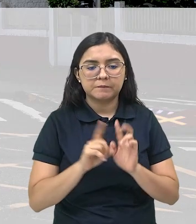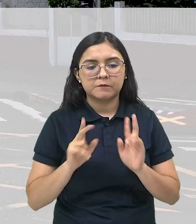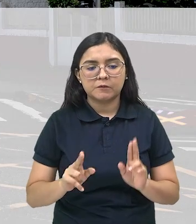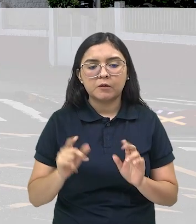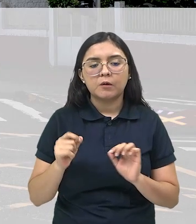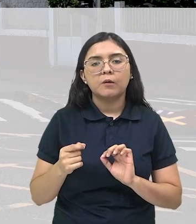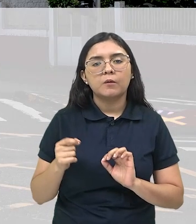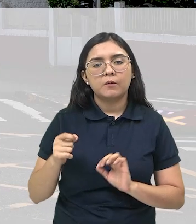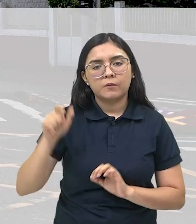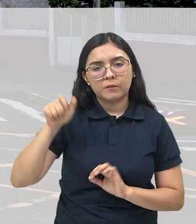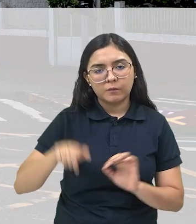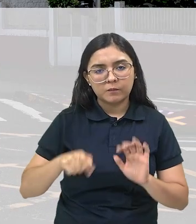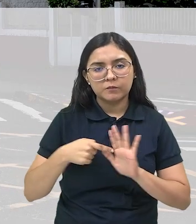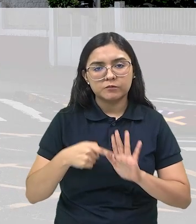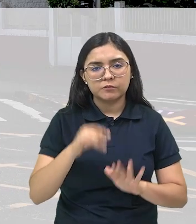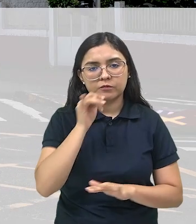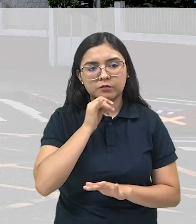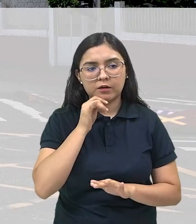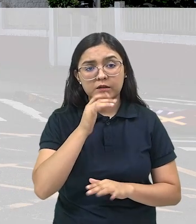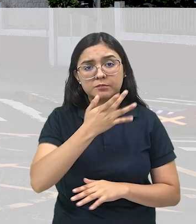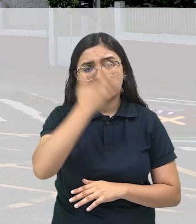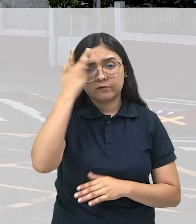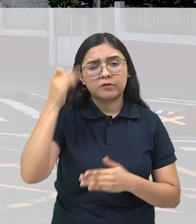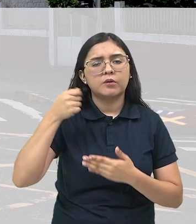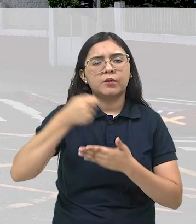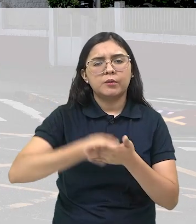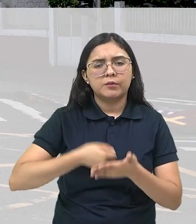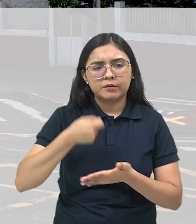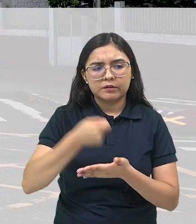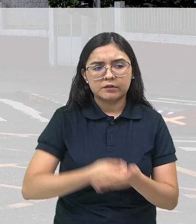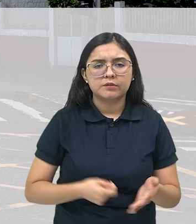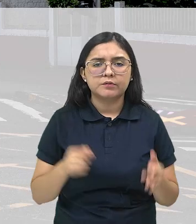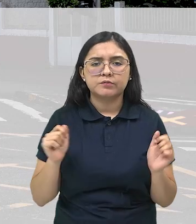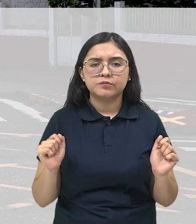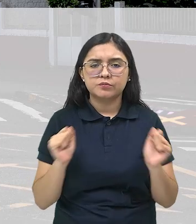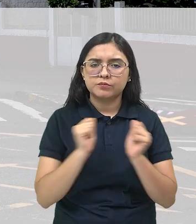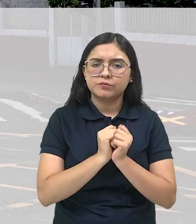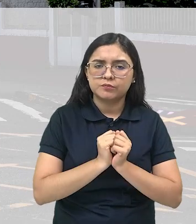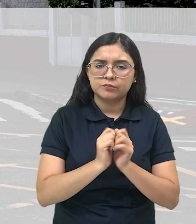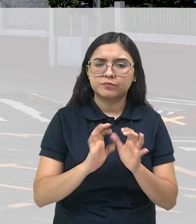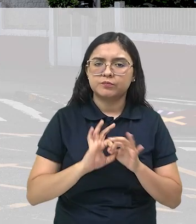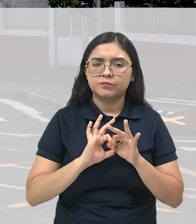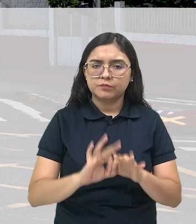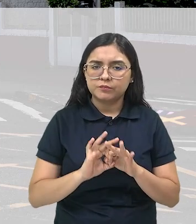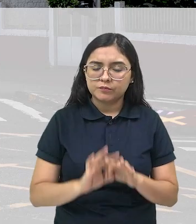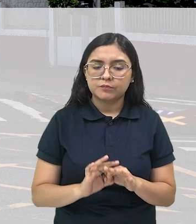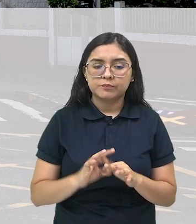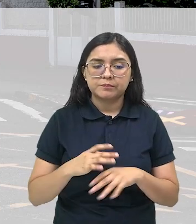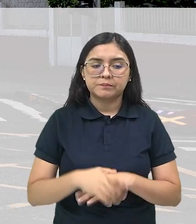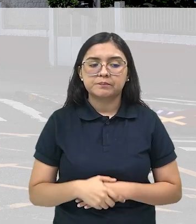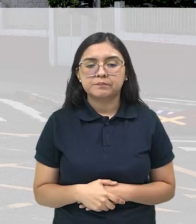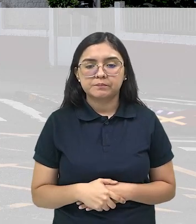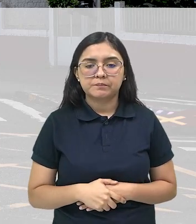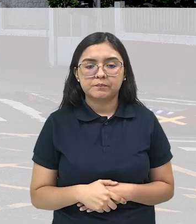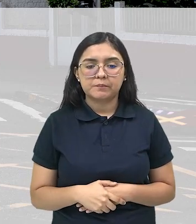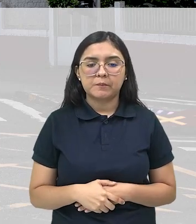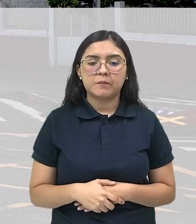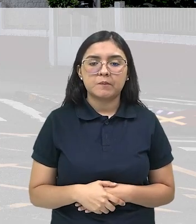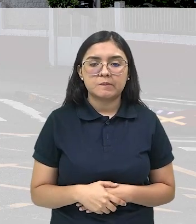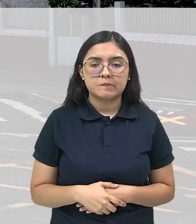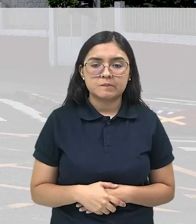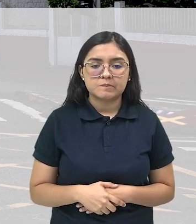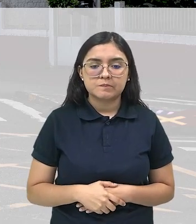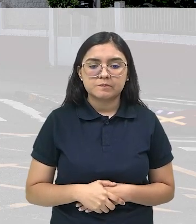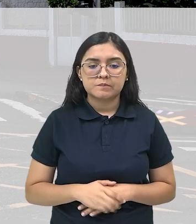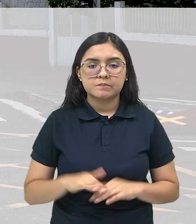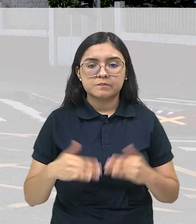que ele mencionou, porque as pessoas vão atrás. As pessoas se unem por uma causa que realmente vale a pena para elas.